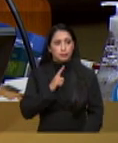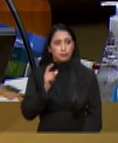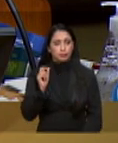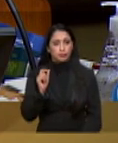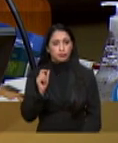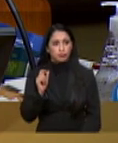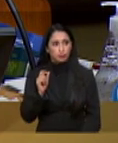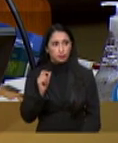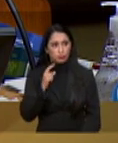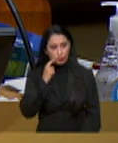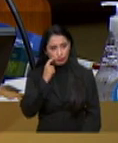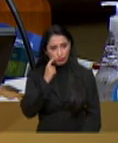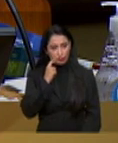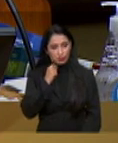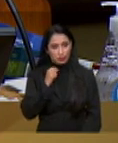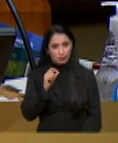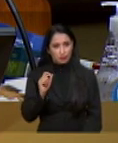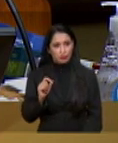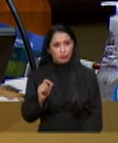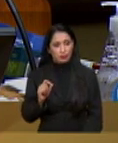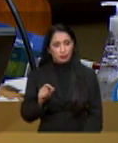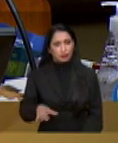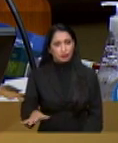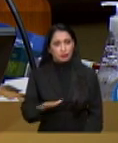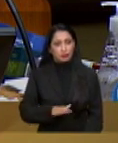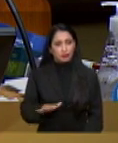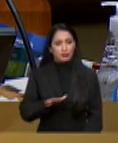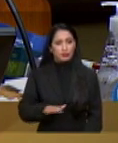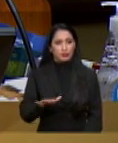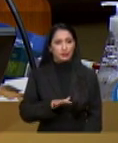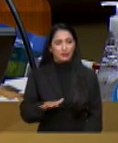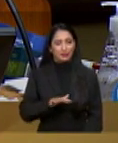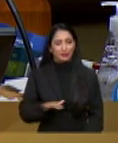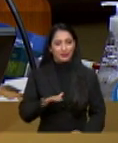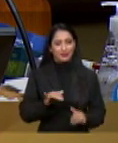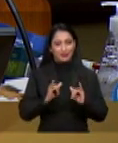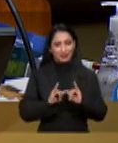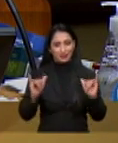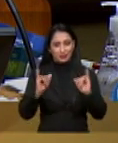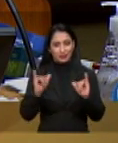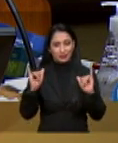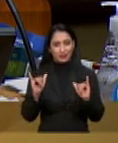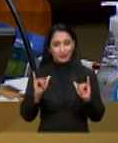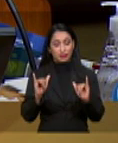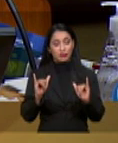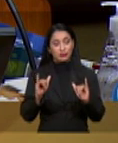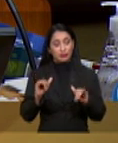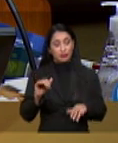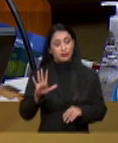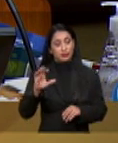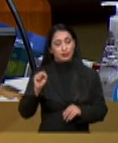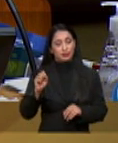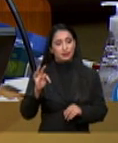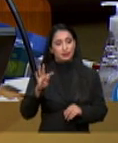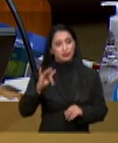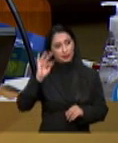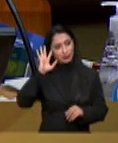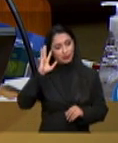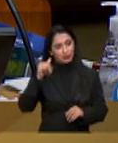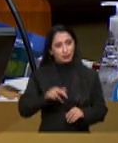Prossigo. Nessa seara, restou claro dos debates a posição majoritária da Corte no sentido de que a